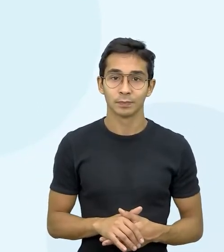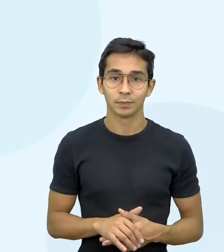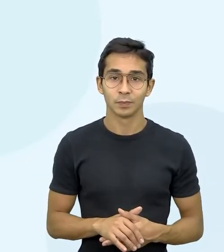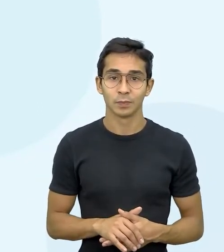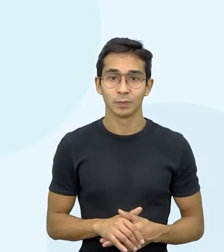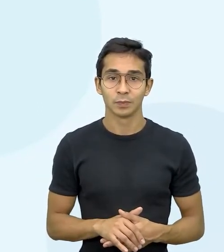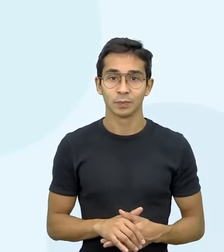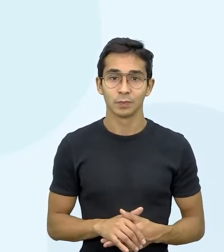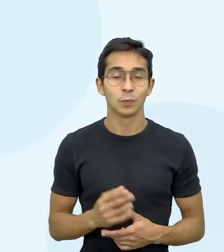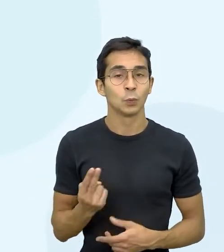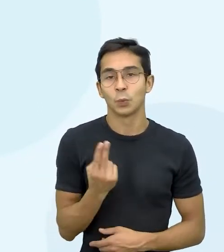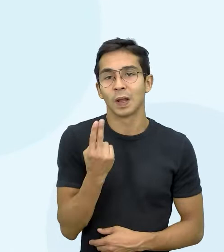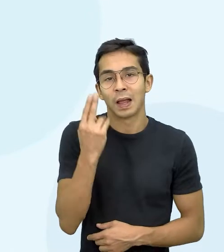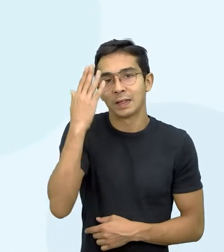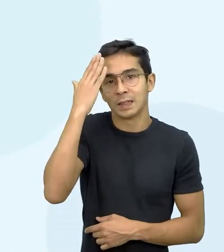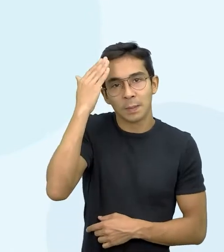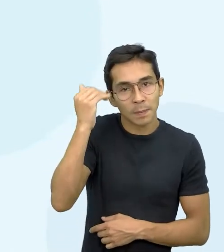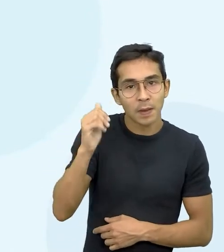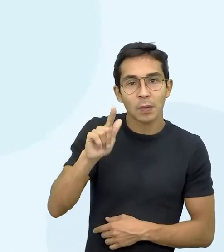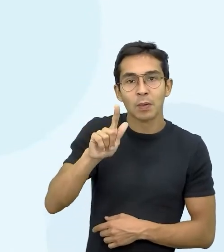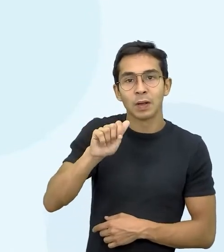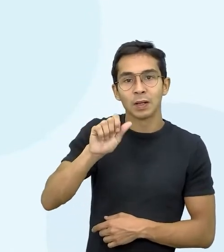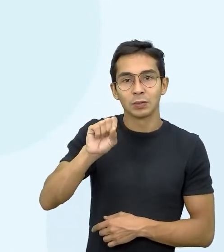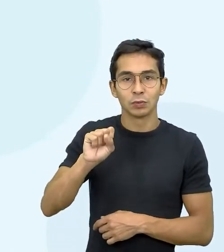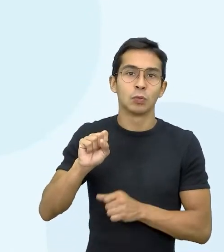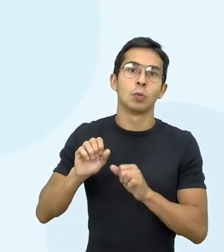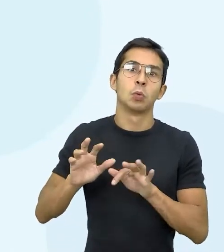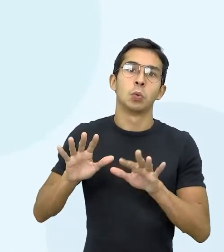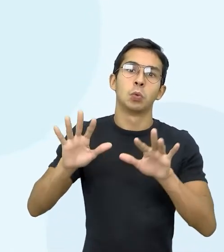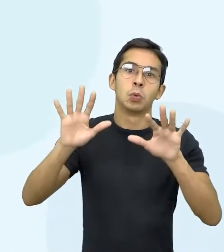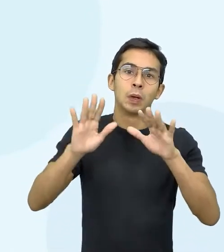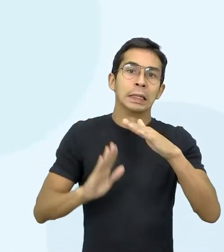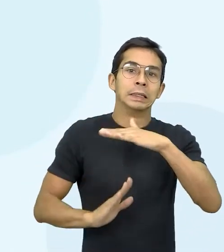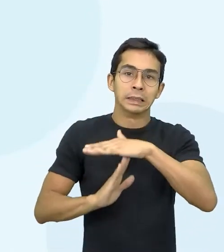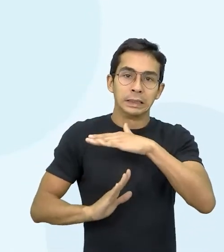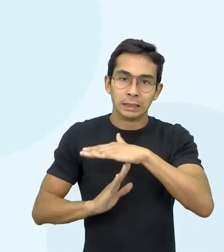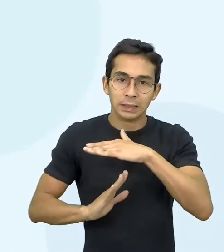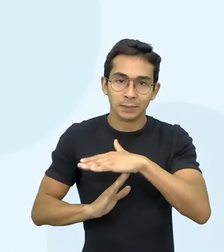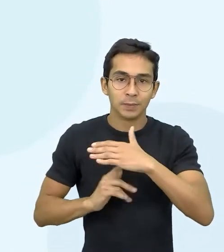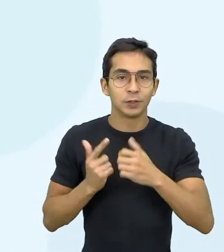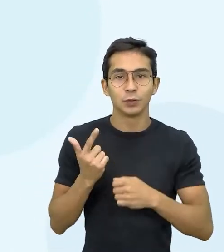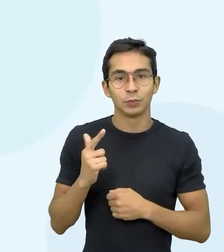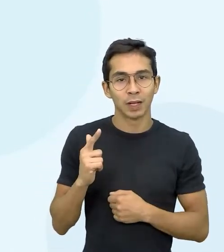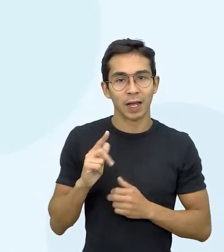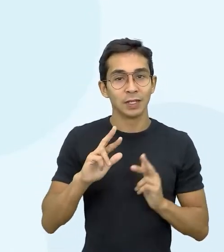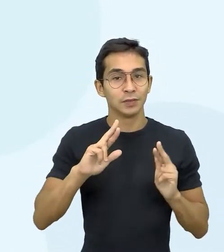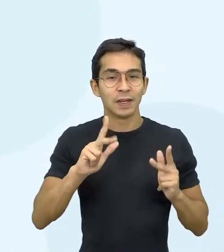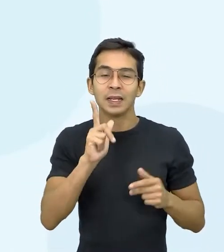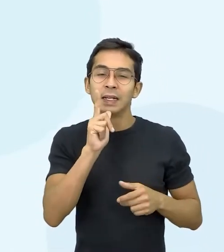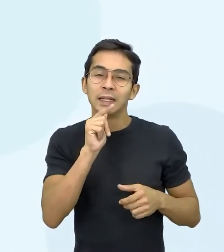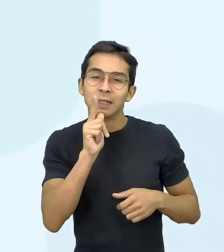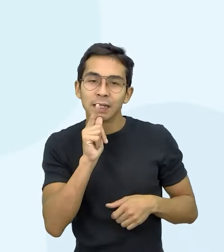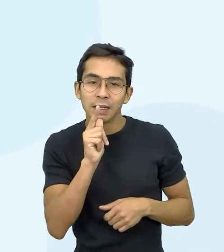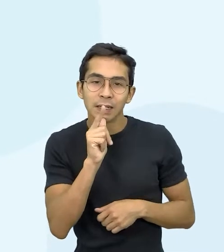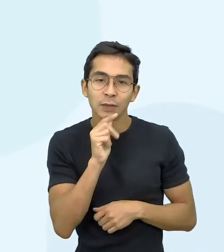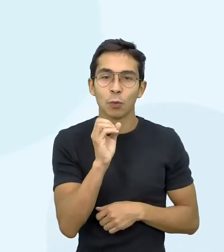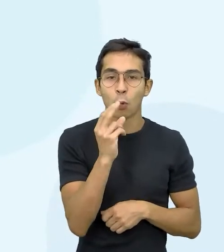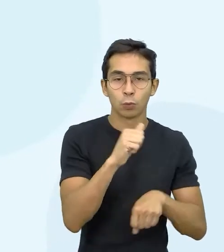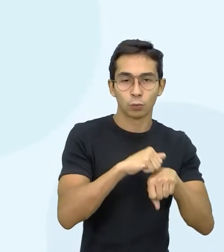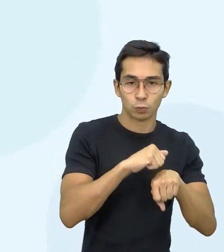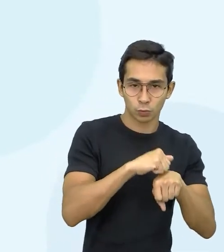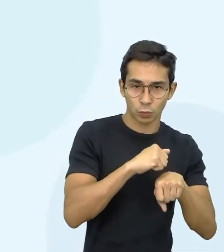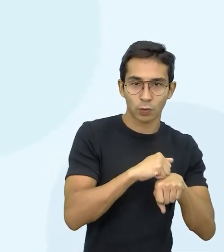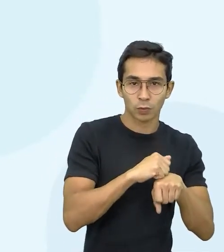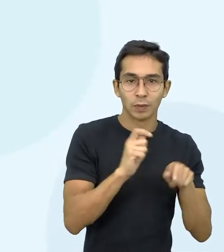um produto gasoso tem em relação a um que esteja no estado líquido ou dissolvido em alguma substância líquida. Tá certo?